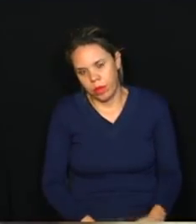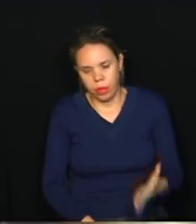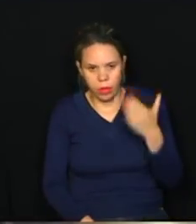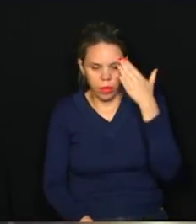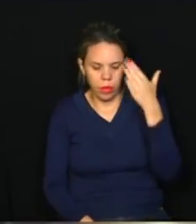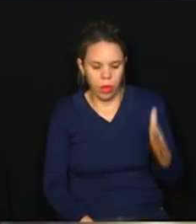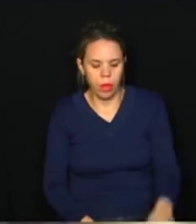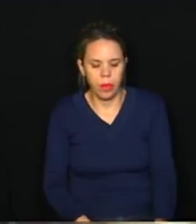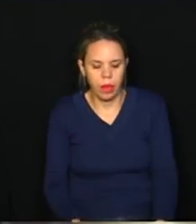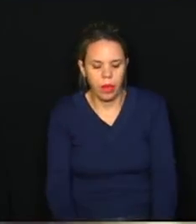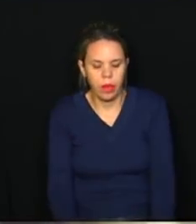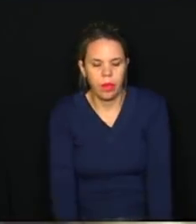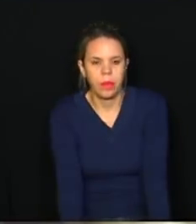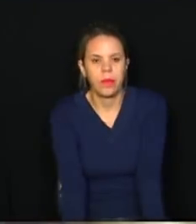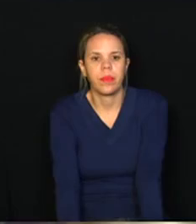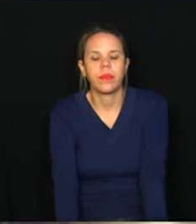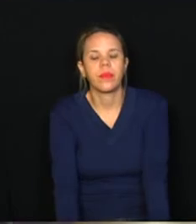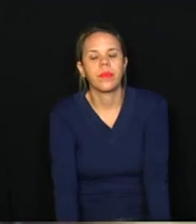Obrigada.